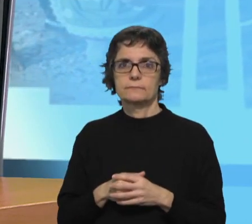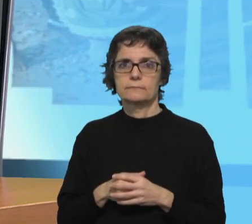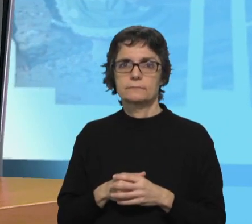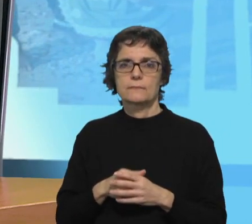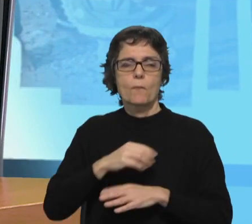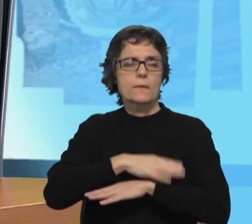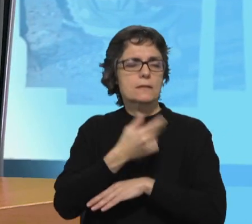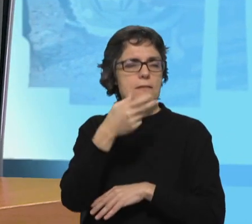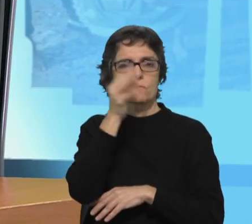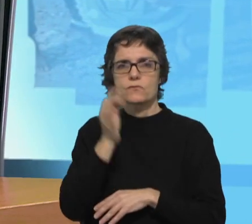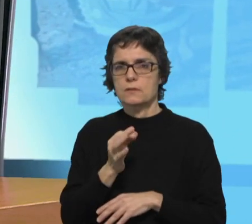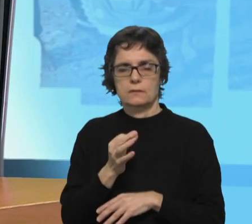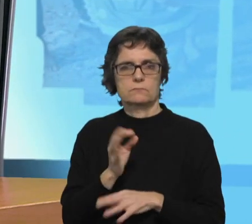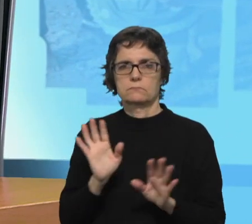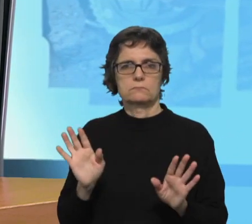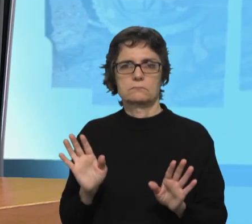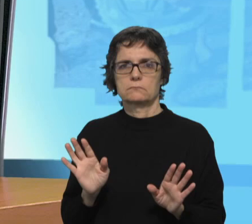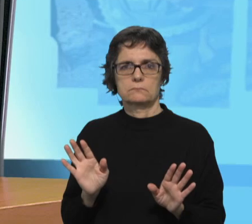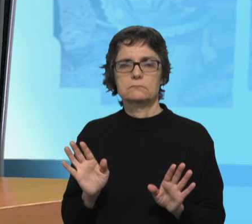Obediência total, cega.